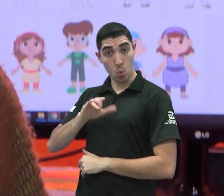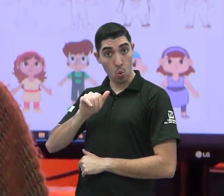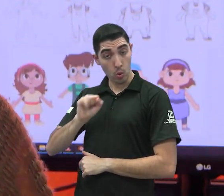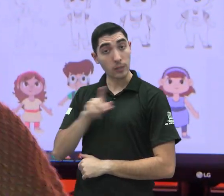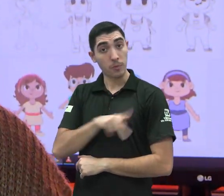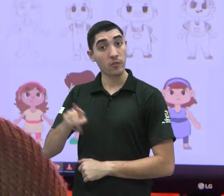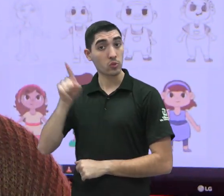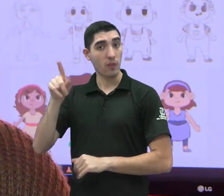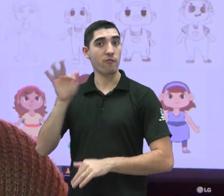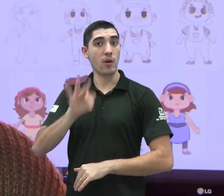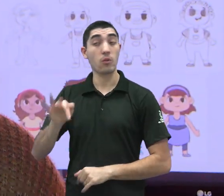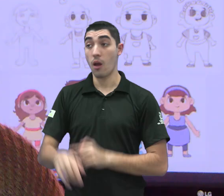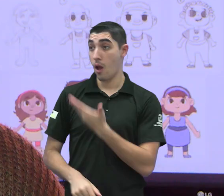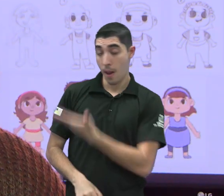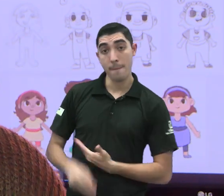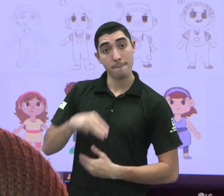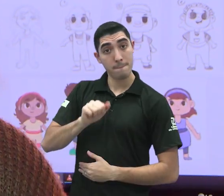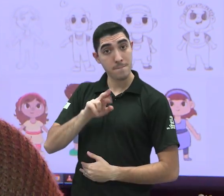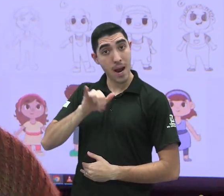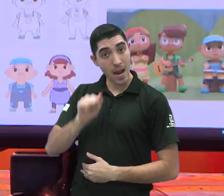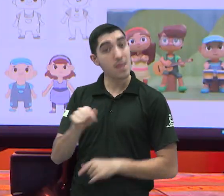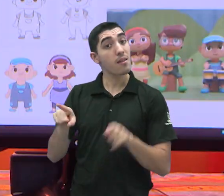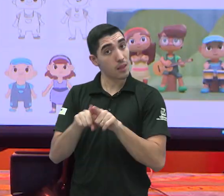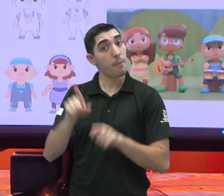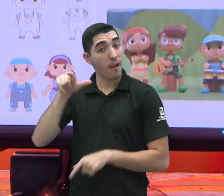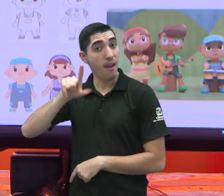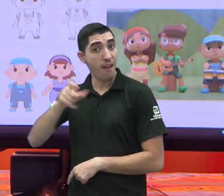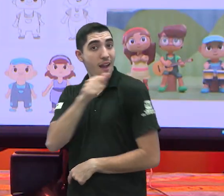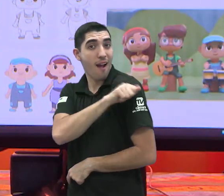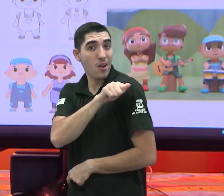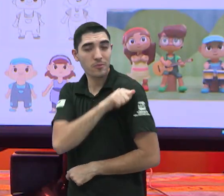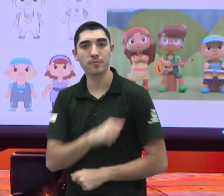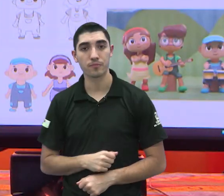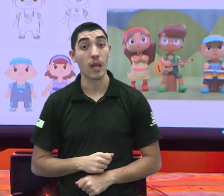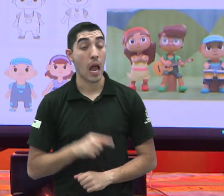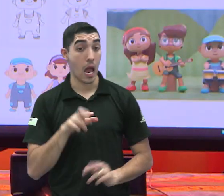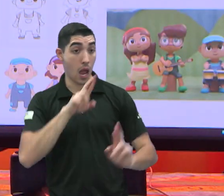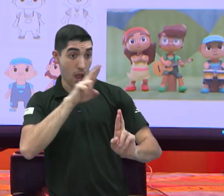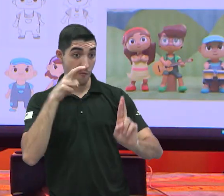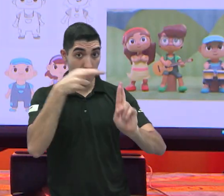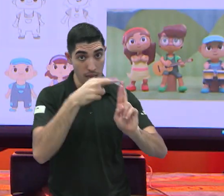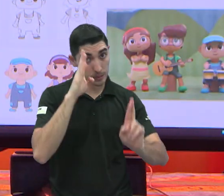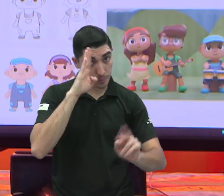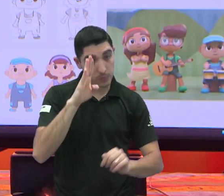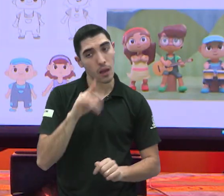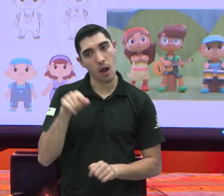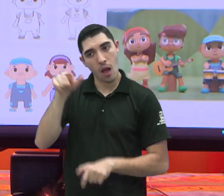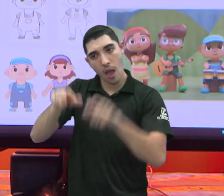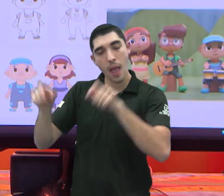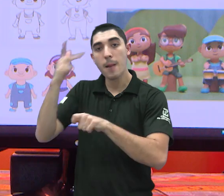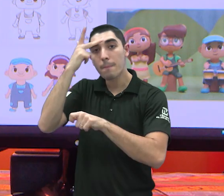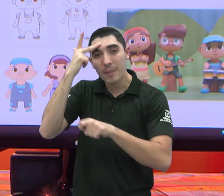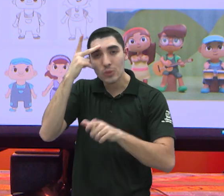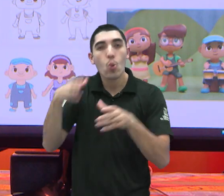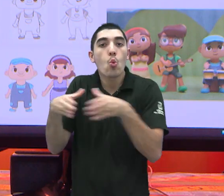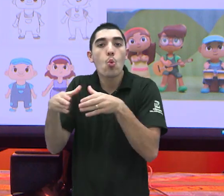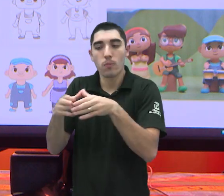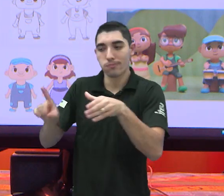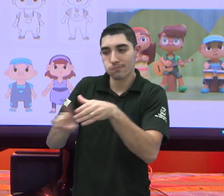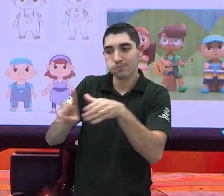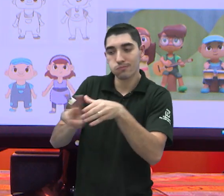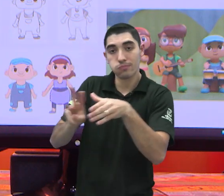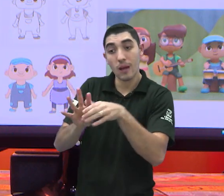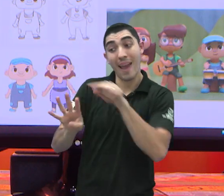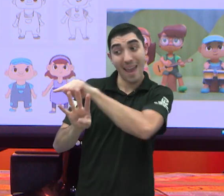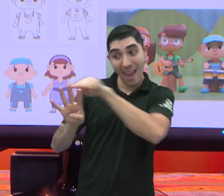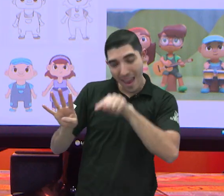Maria Paula é uma dessas pessoas. As referências principais foram os integrantes, né, ali do Bola. Então a gente tinha que